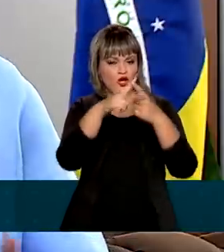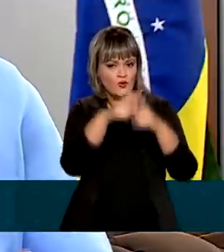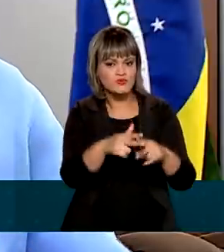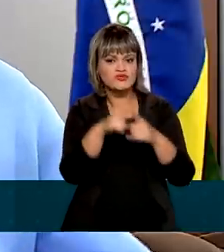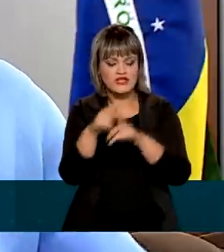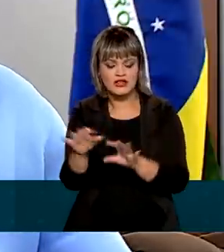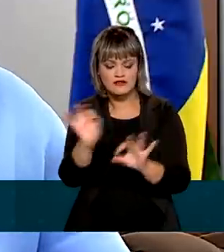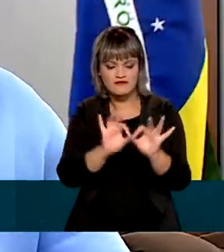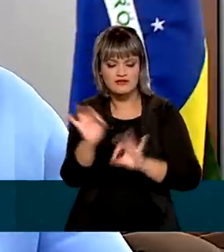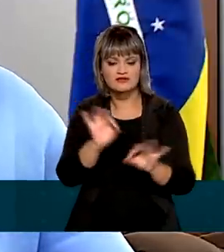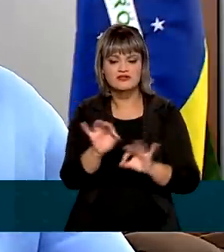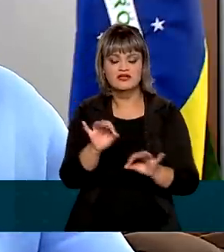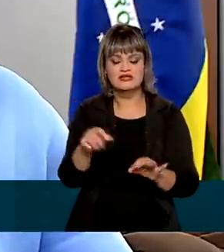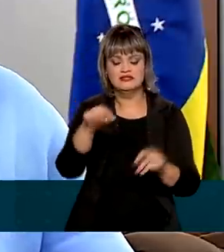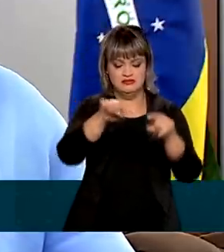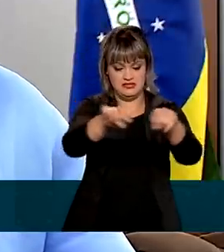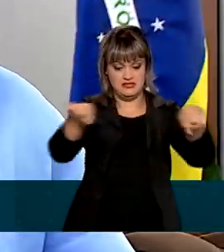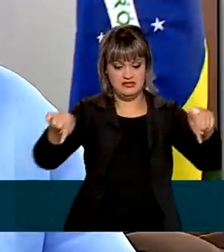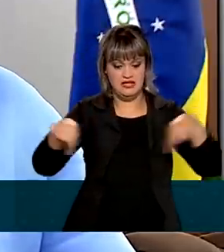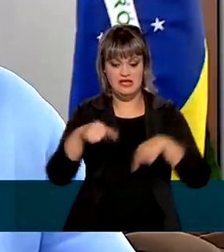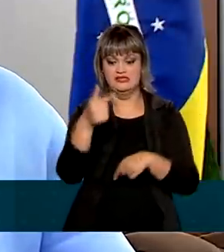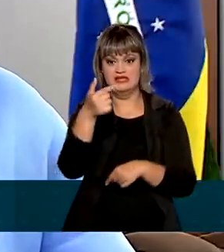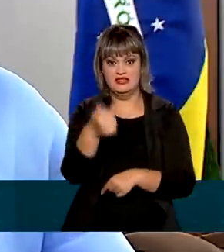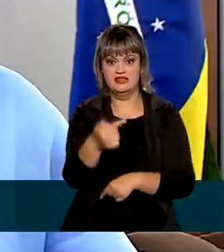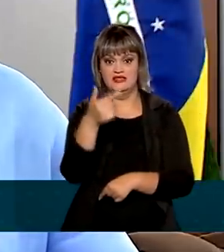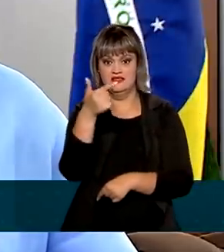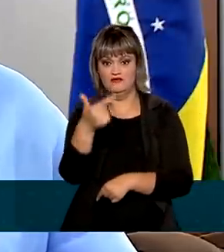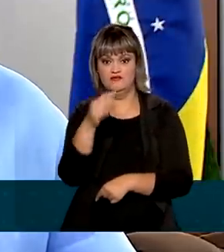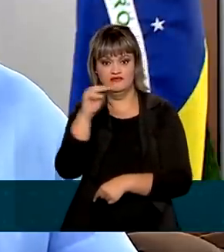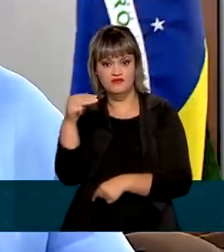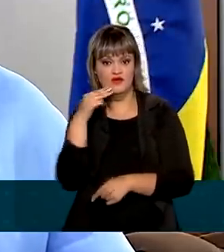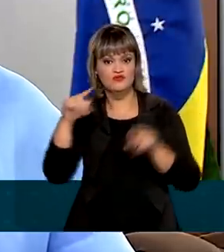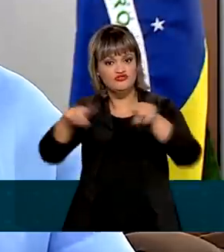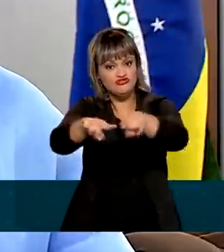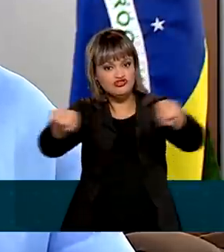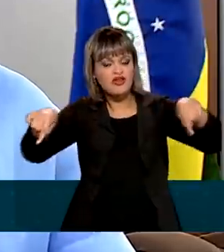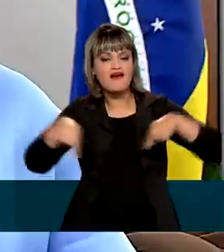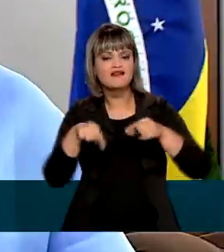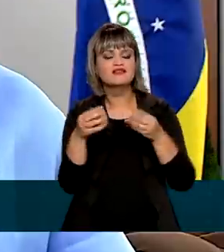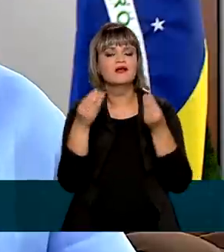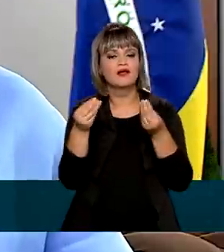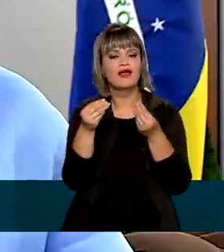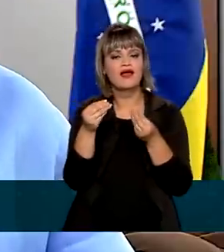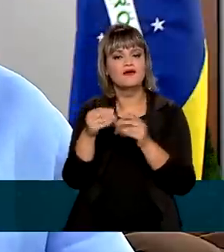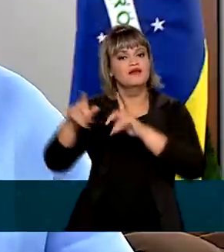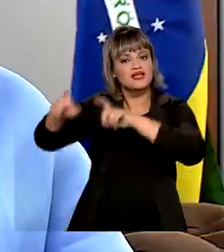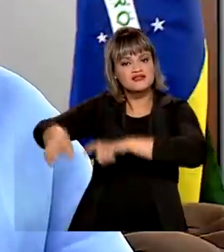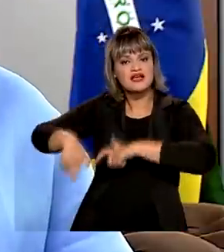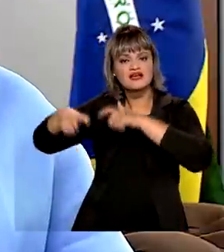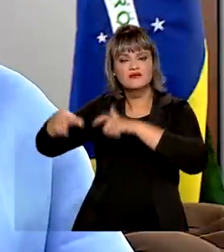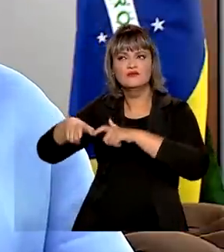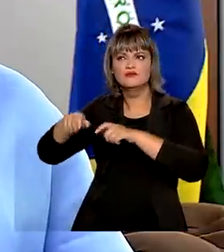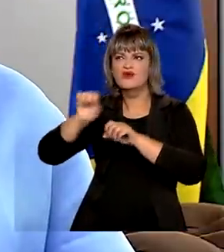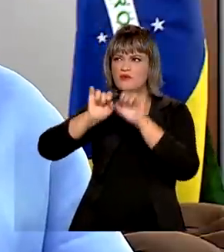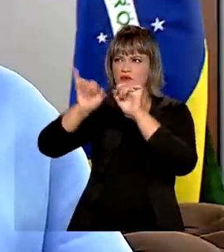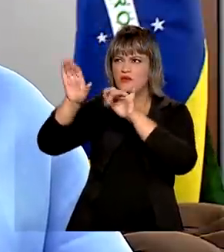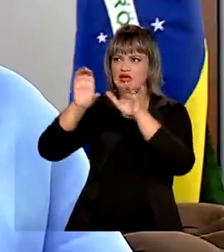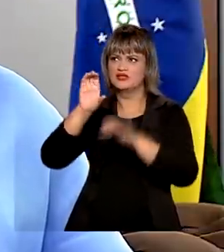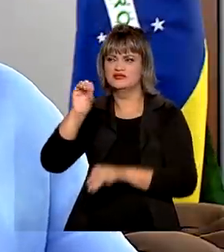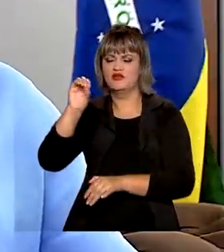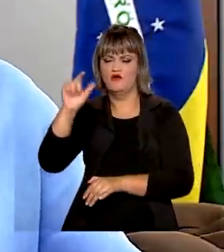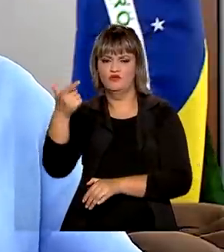72 milhões de hectares e isso vai fazer com que a essa agricultura de baixa emissão de carbono